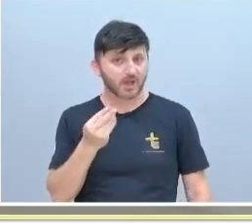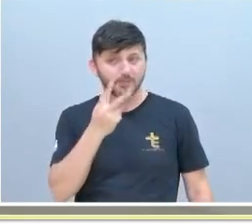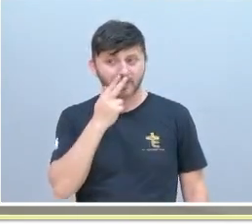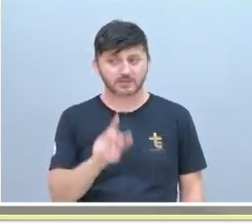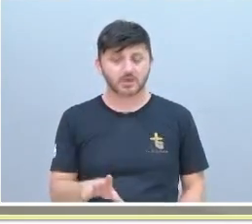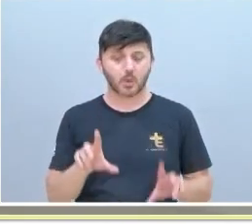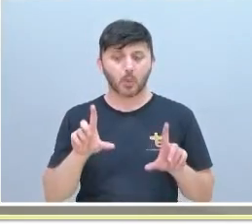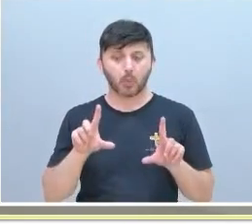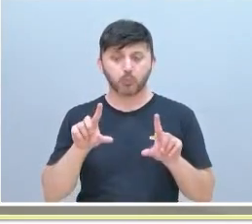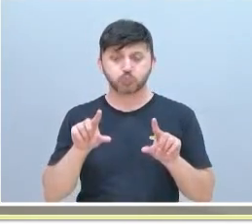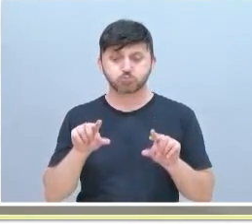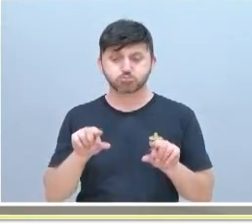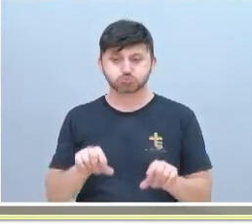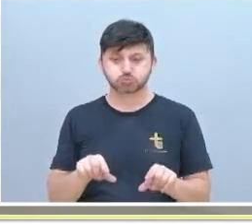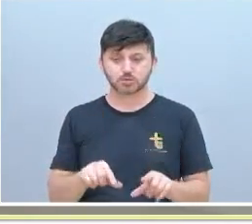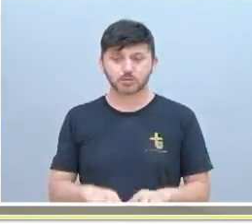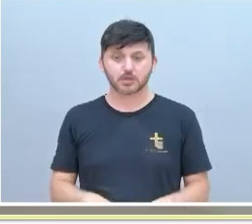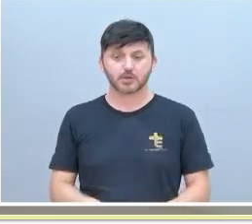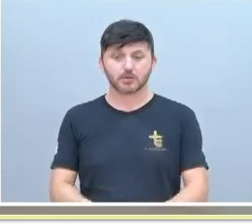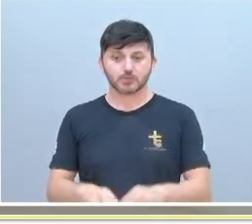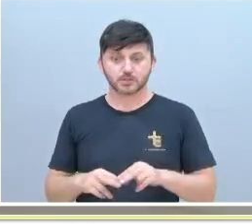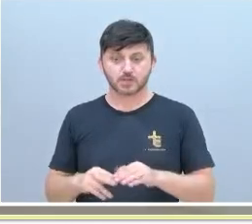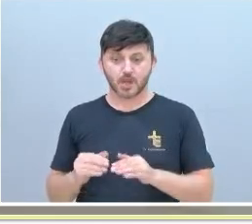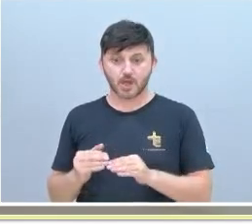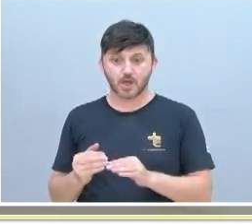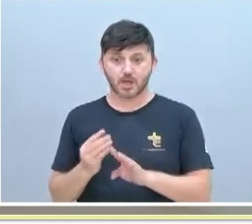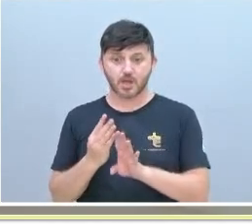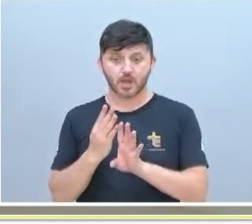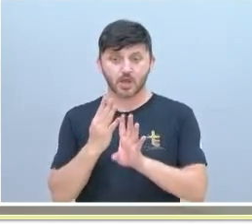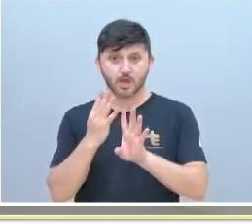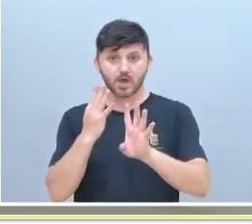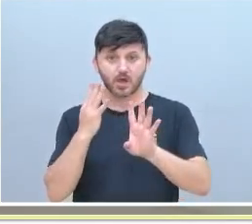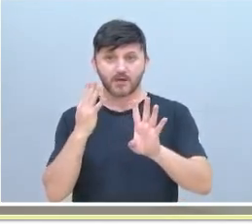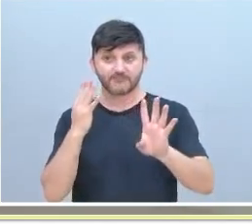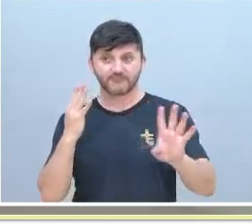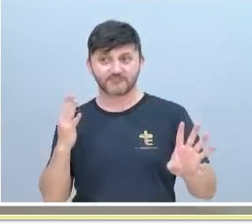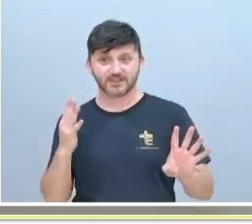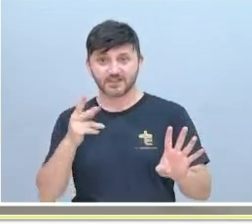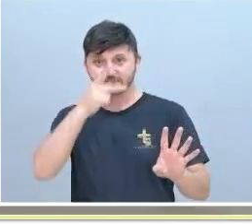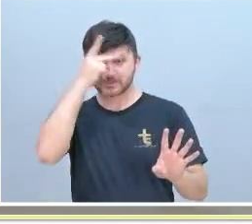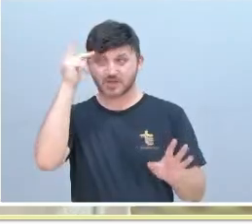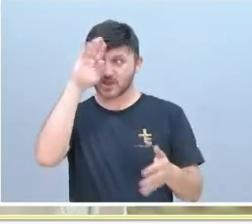É isso que está aumentando a fila dos ateus.